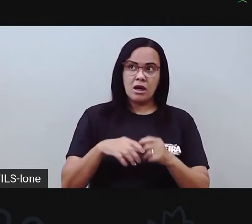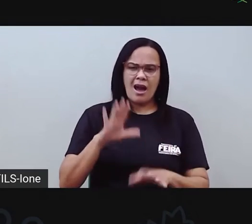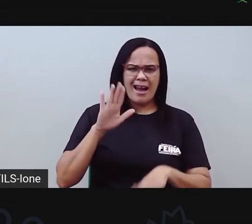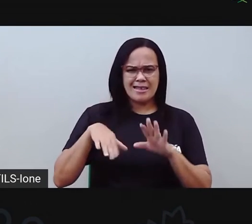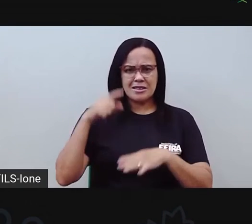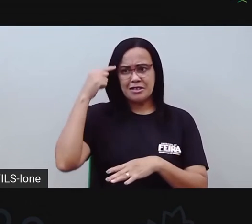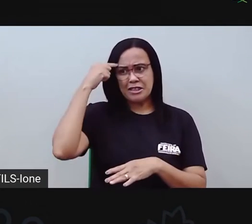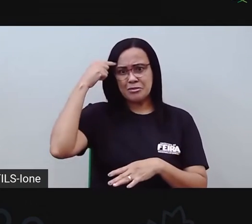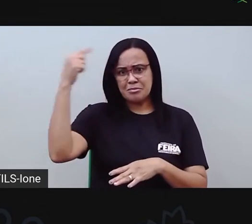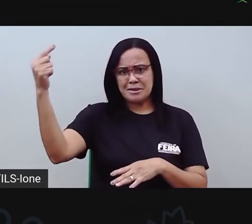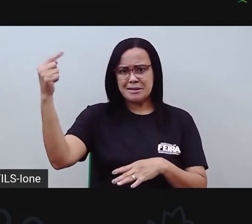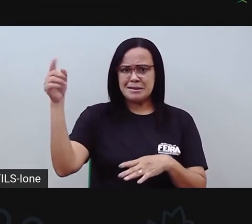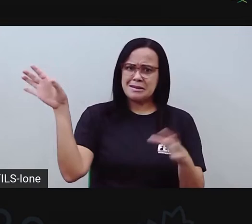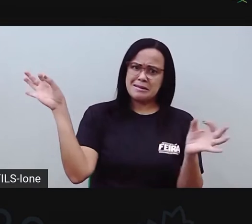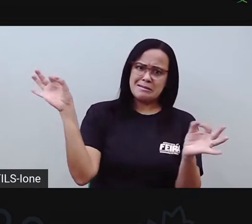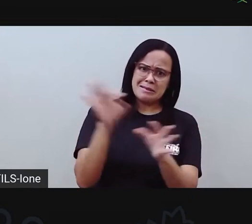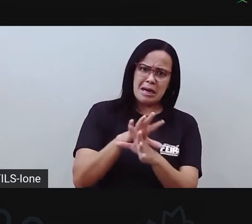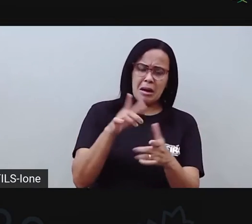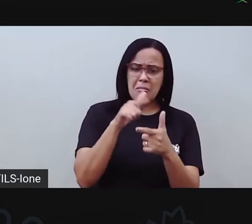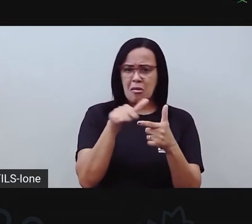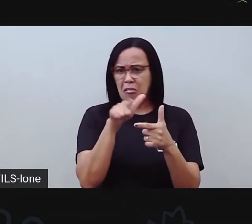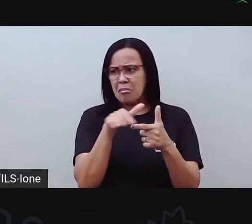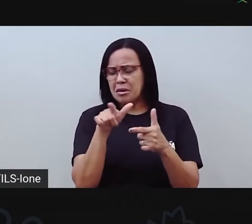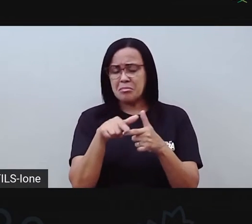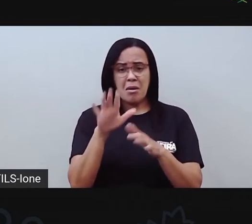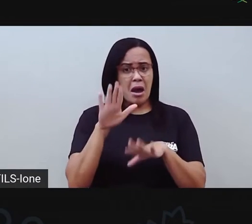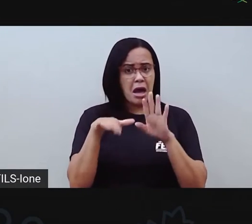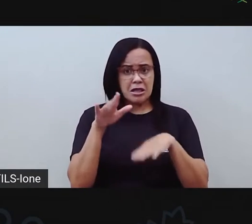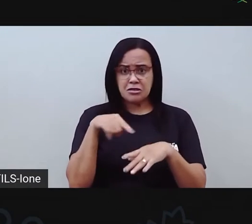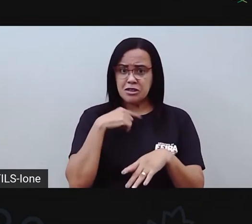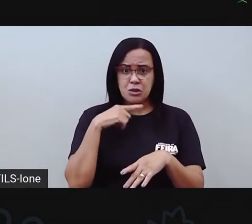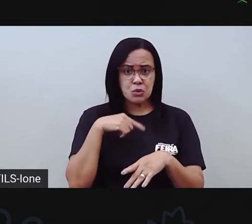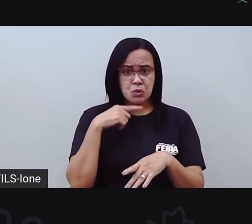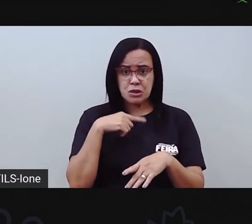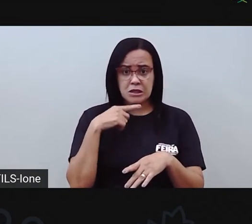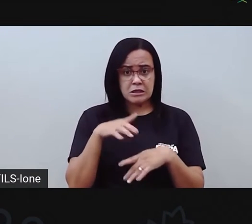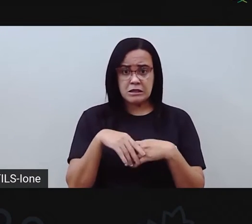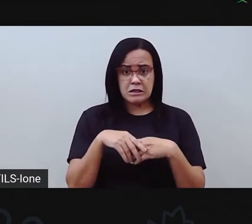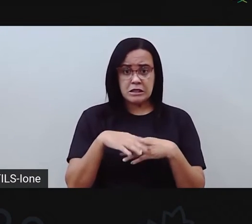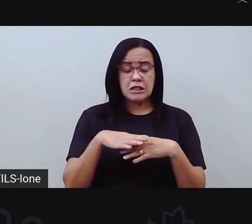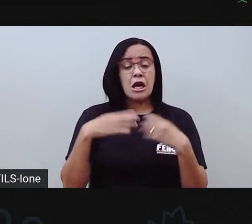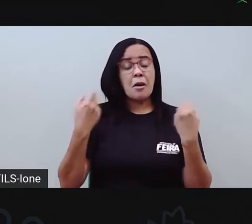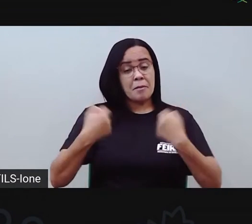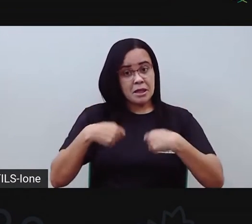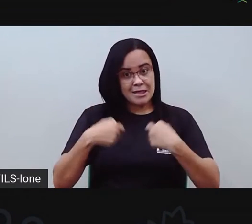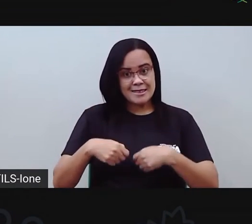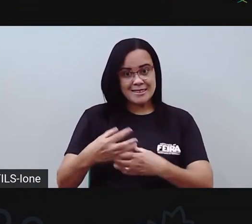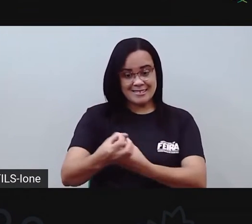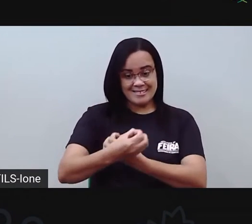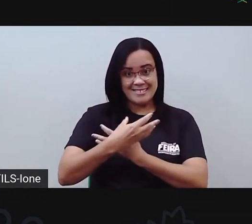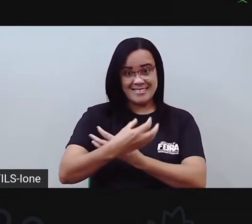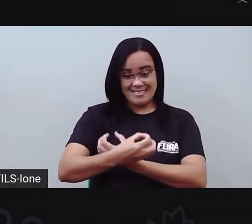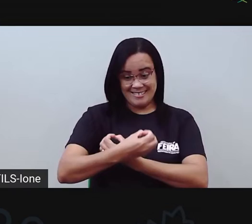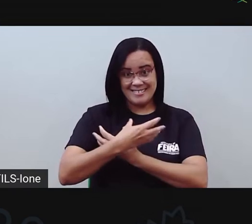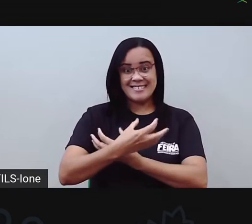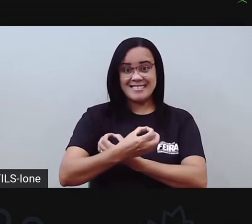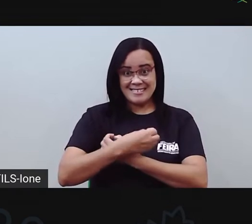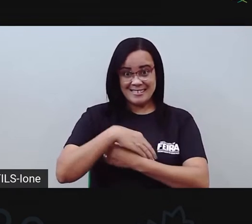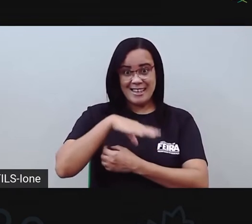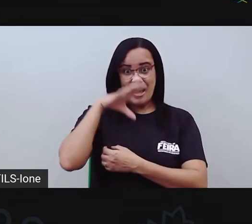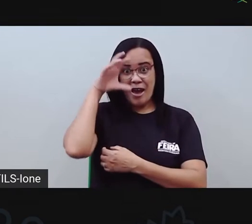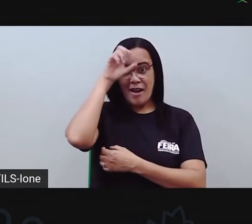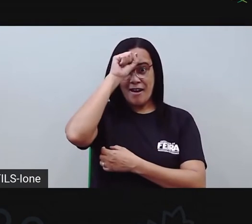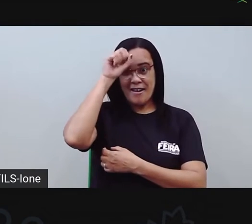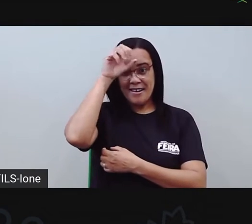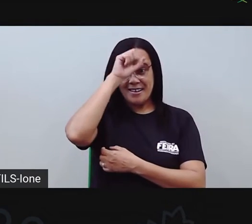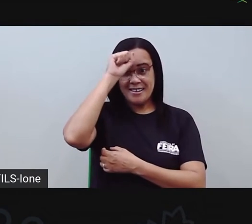ideia, né, para resolver um conflito. É normal, a gente às vezes a gente precisa ser ensinados a resolver nossos problemas.